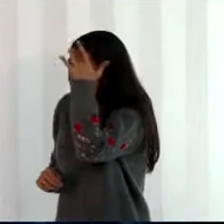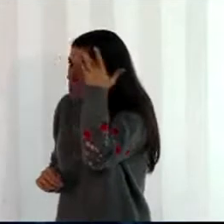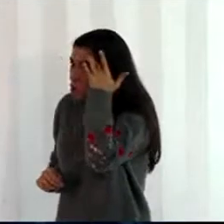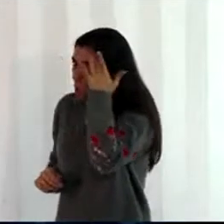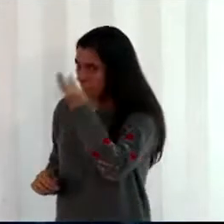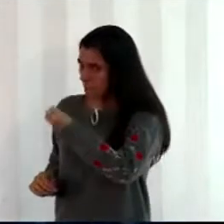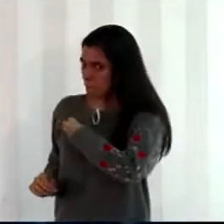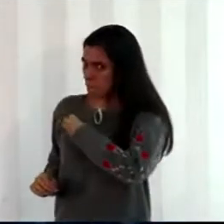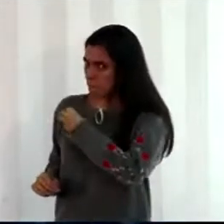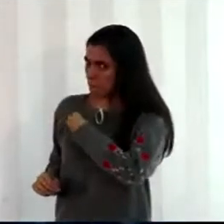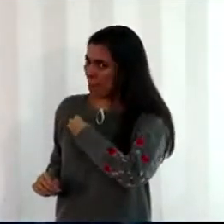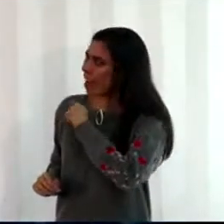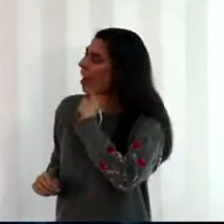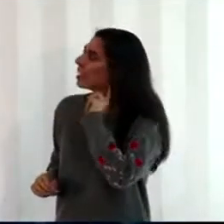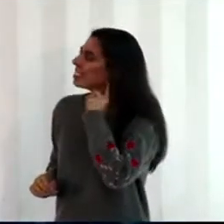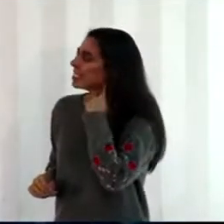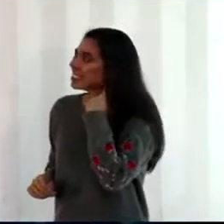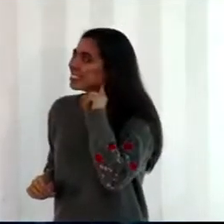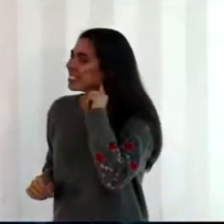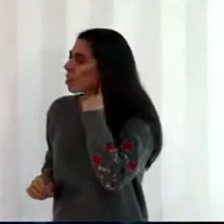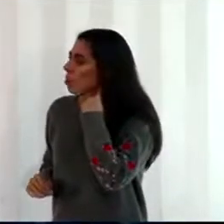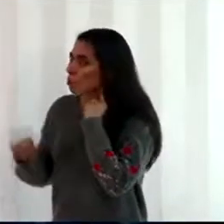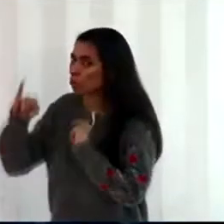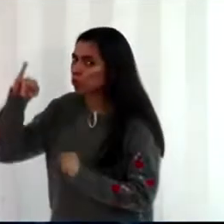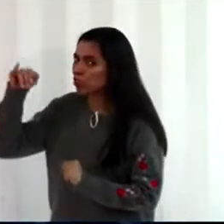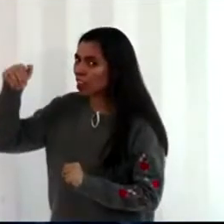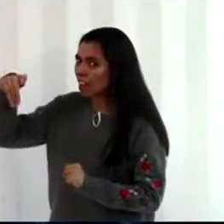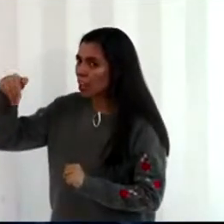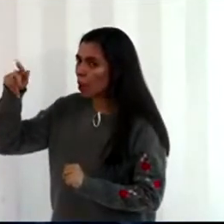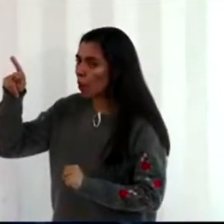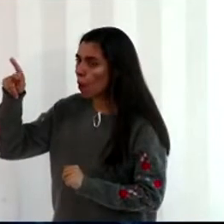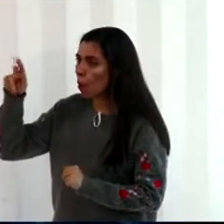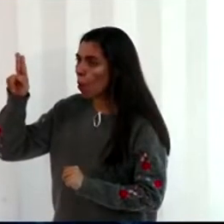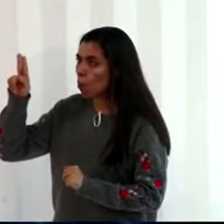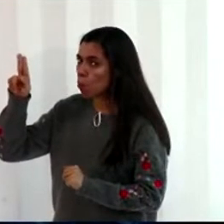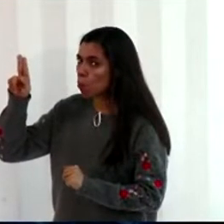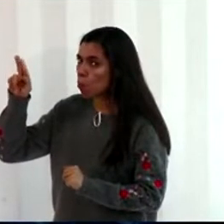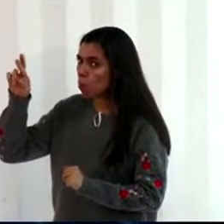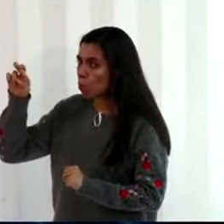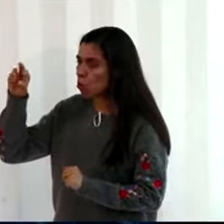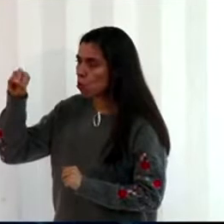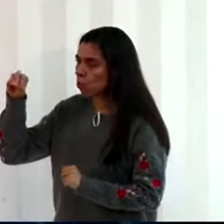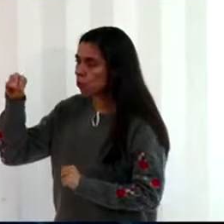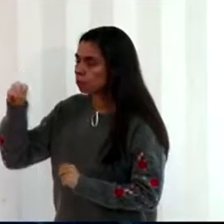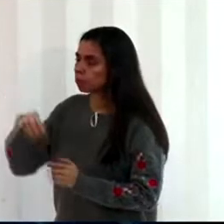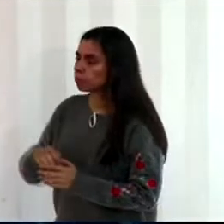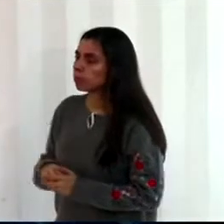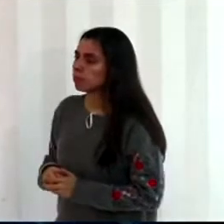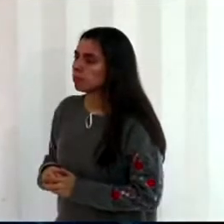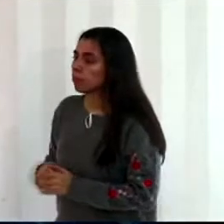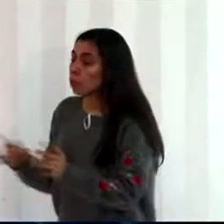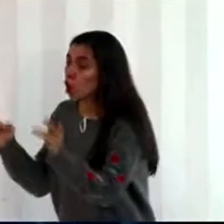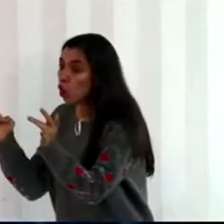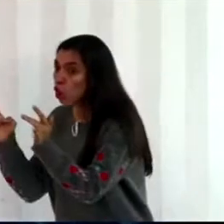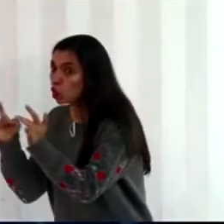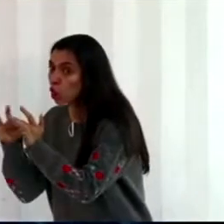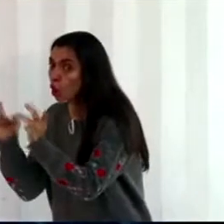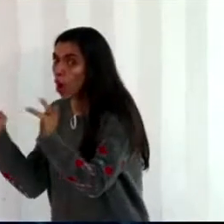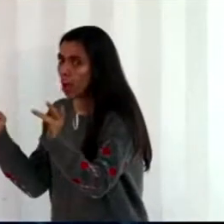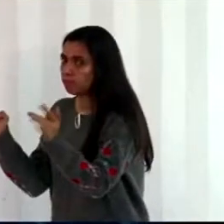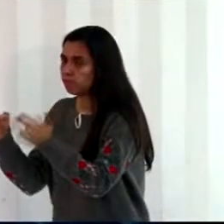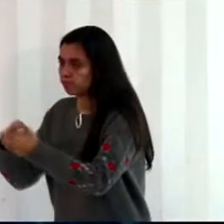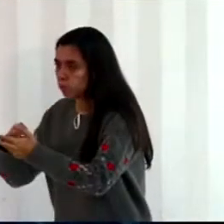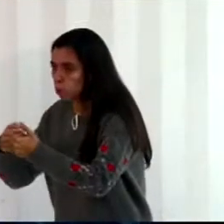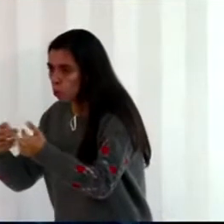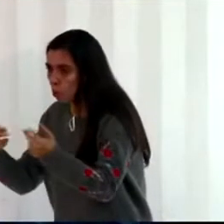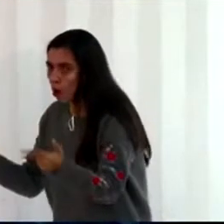ficará ela imunda? Responderam os sacerdotes: ficará imunda. Então prosseguiu Ageu: assim é